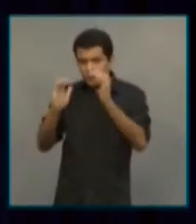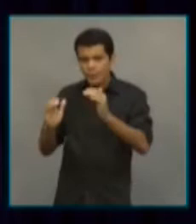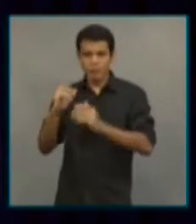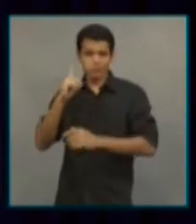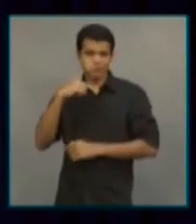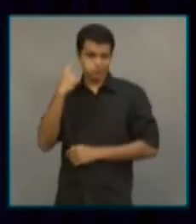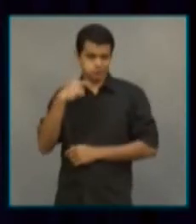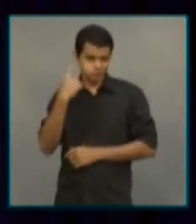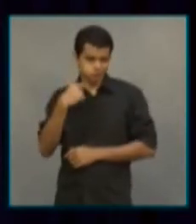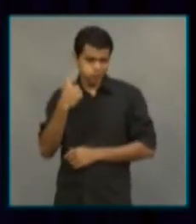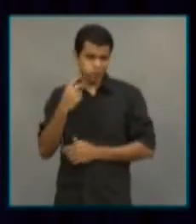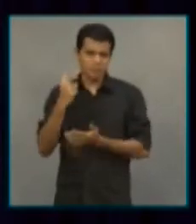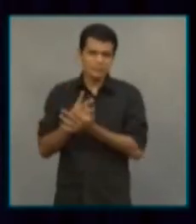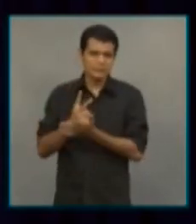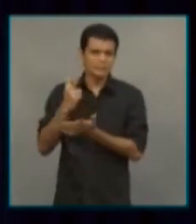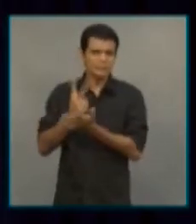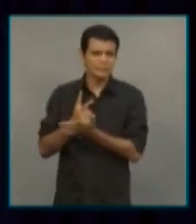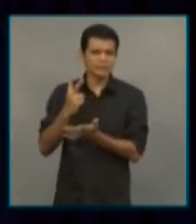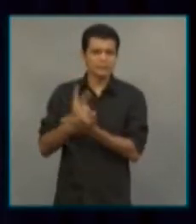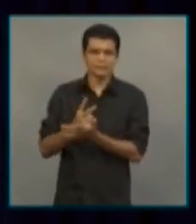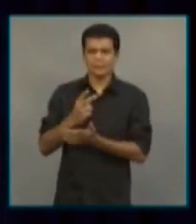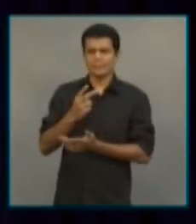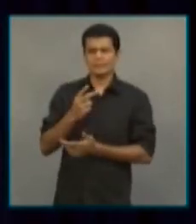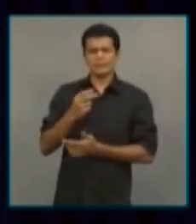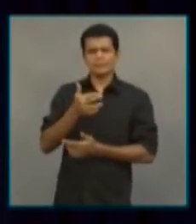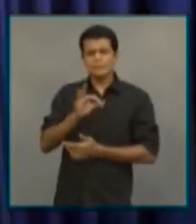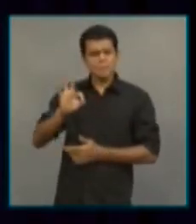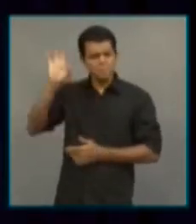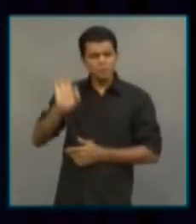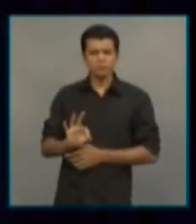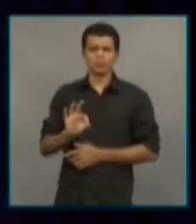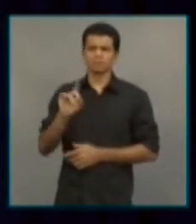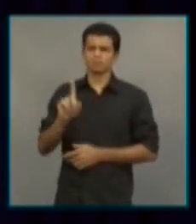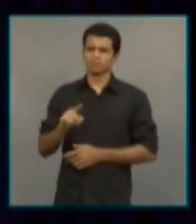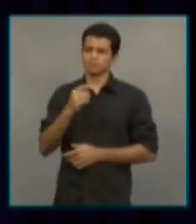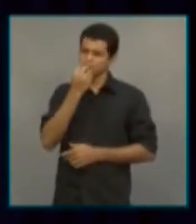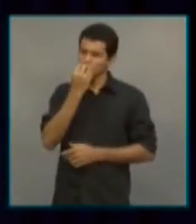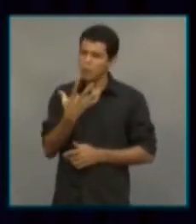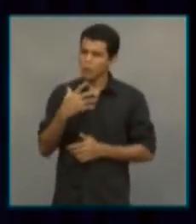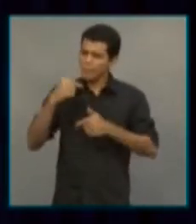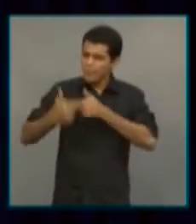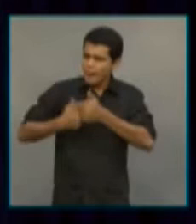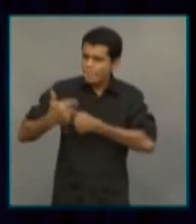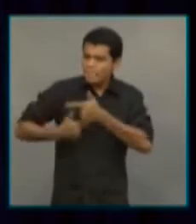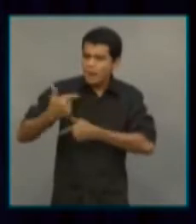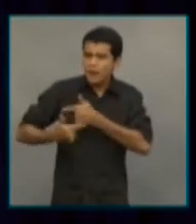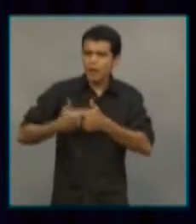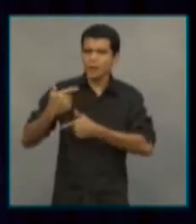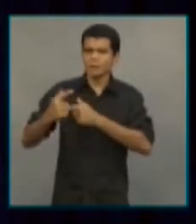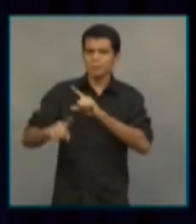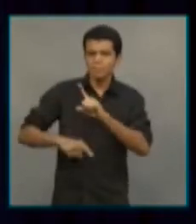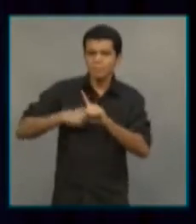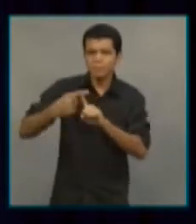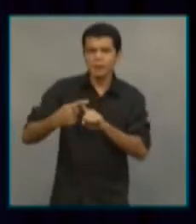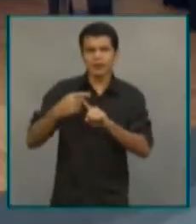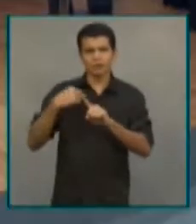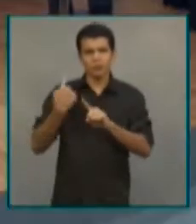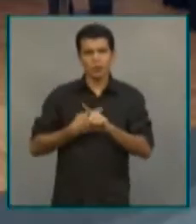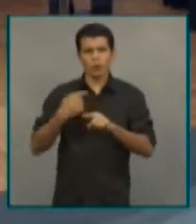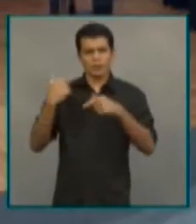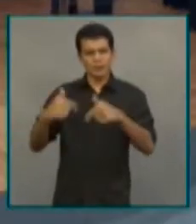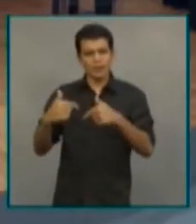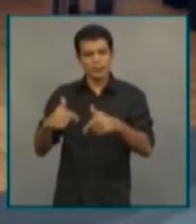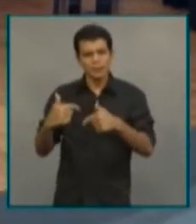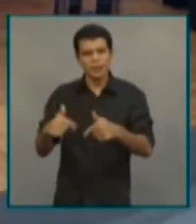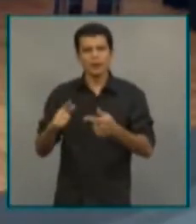campanha 100% baseada na nossa biografia de muito trabalho, em todas as vezes tivemos oportunidade de trabalhar